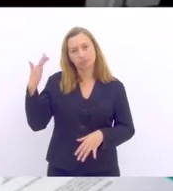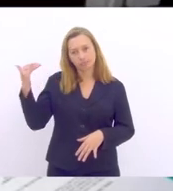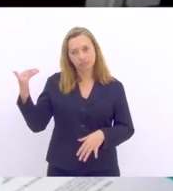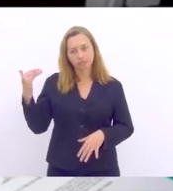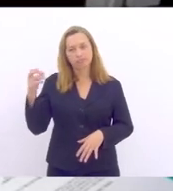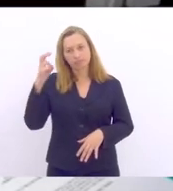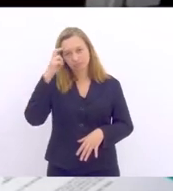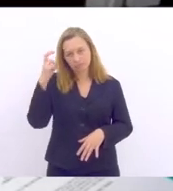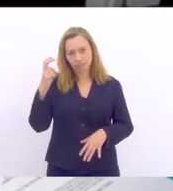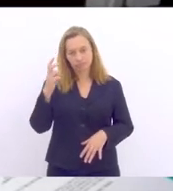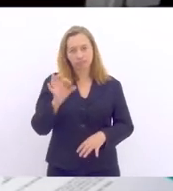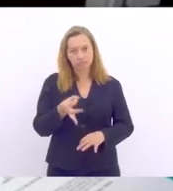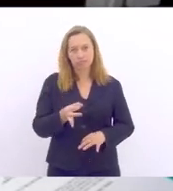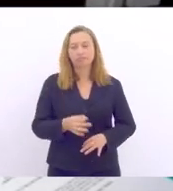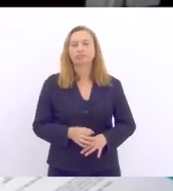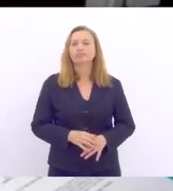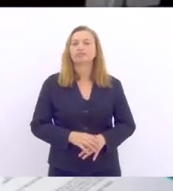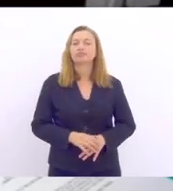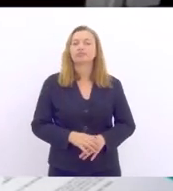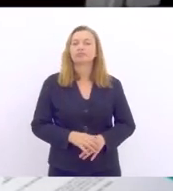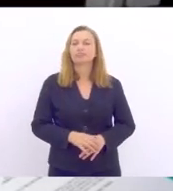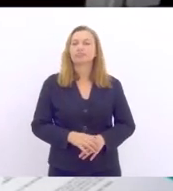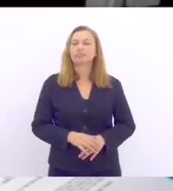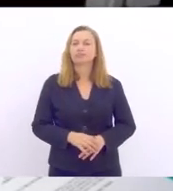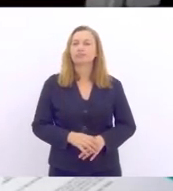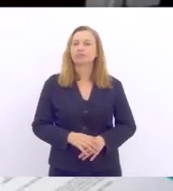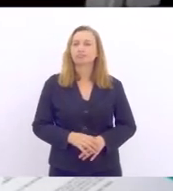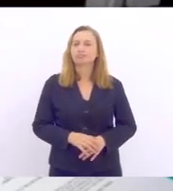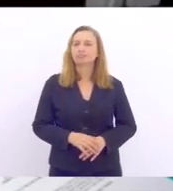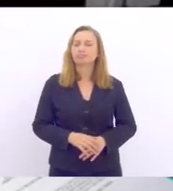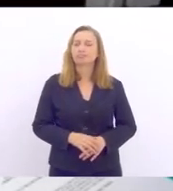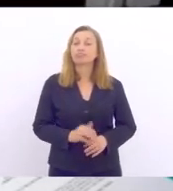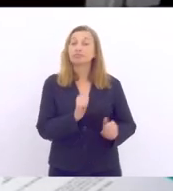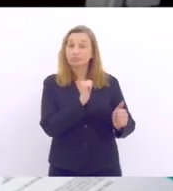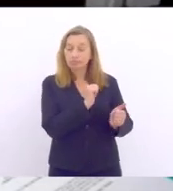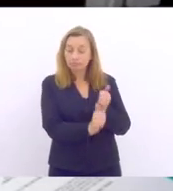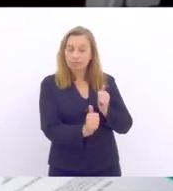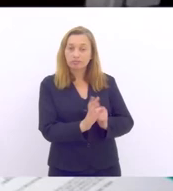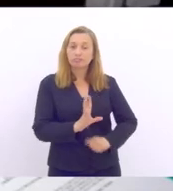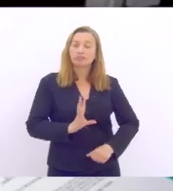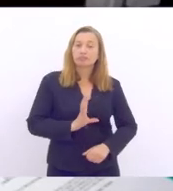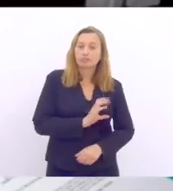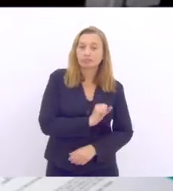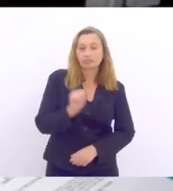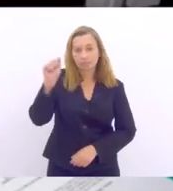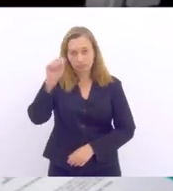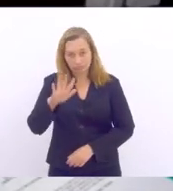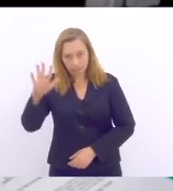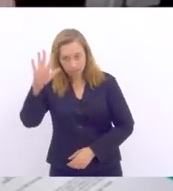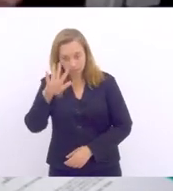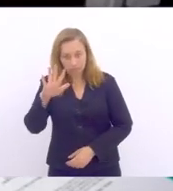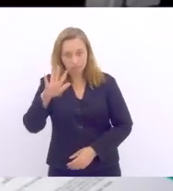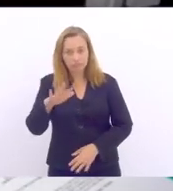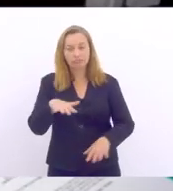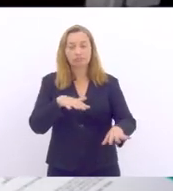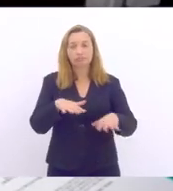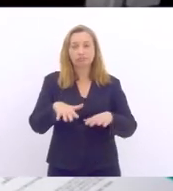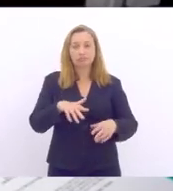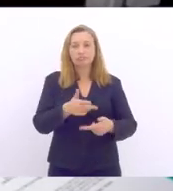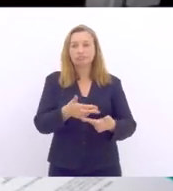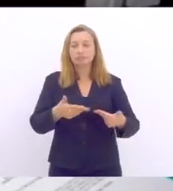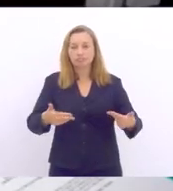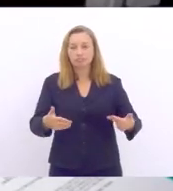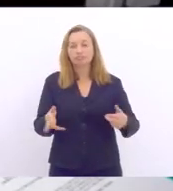e civilizatórias. Estamos falando de um esporte que é uma paixão nacional e que mobiliza uma série